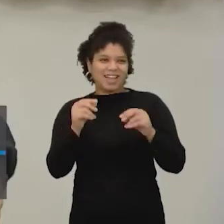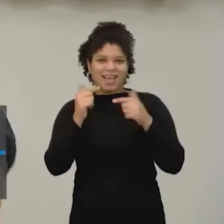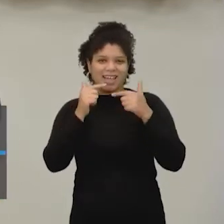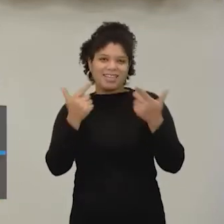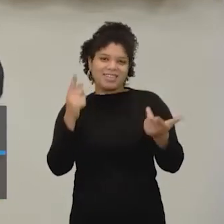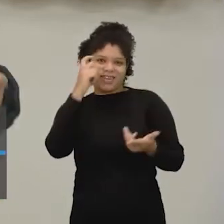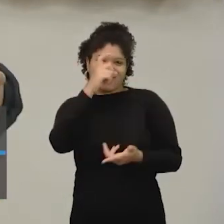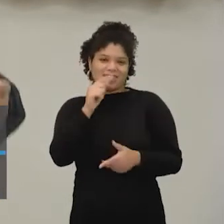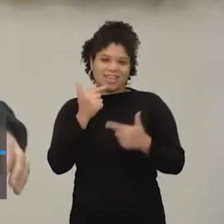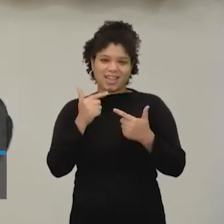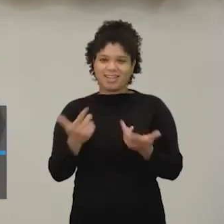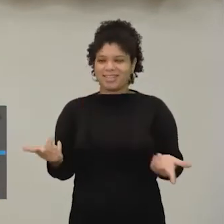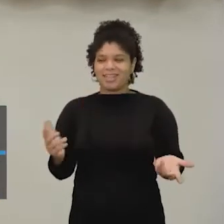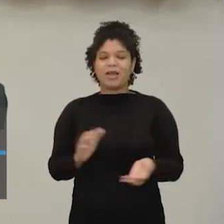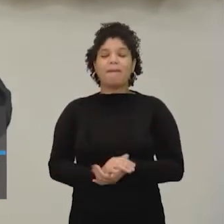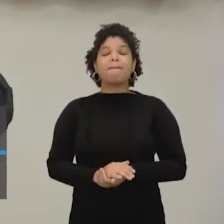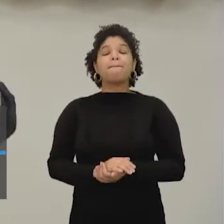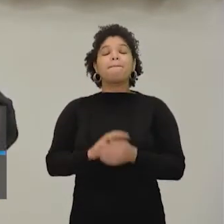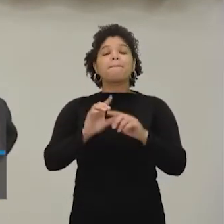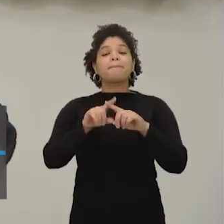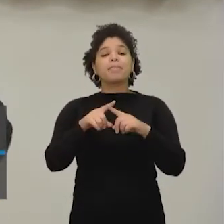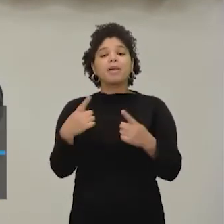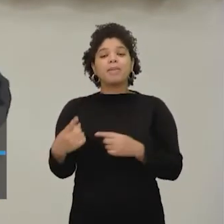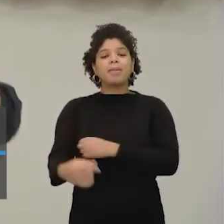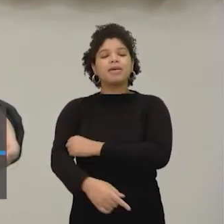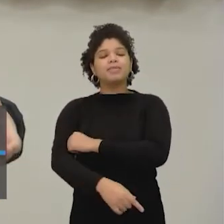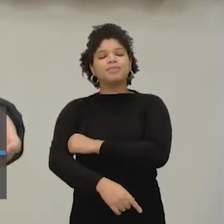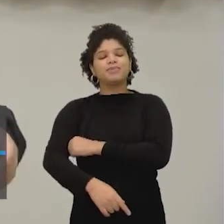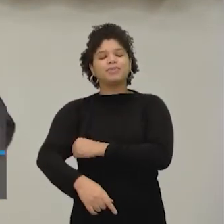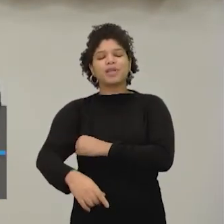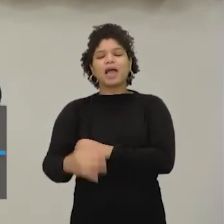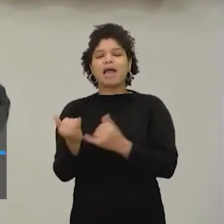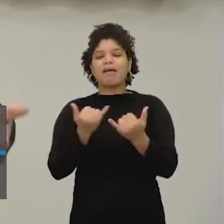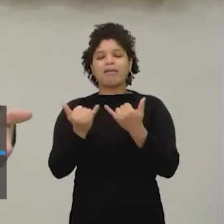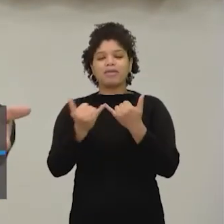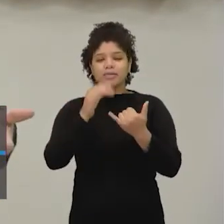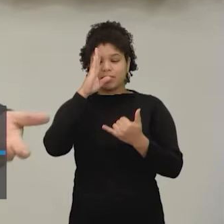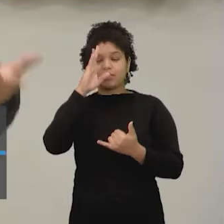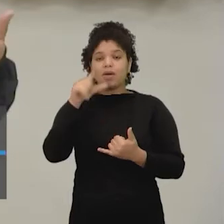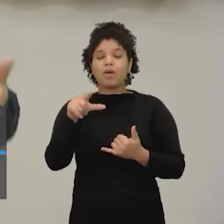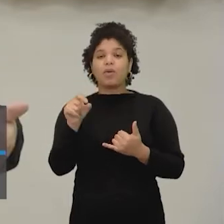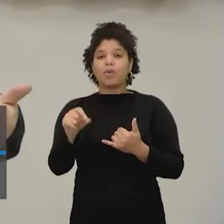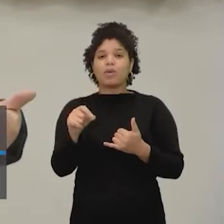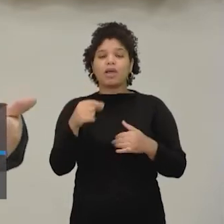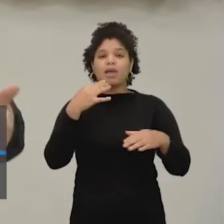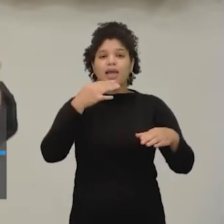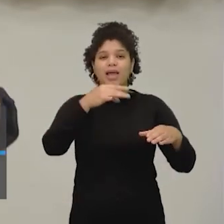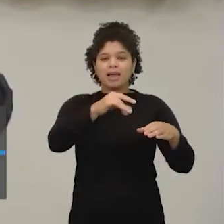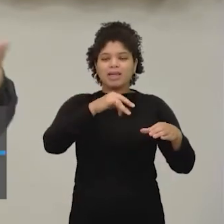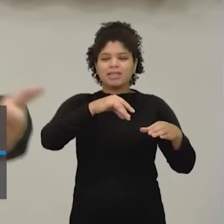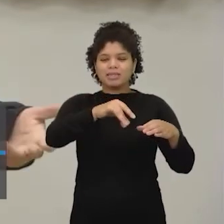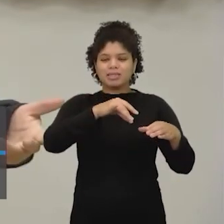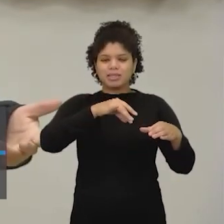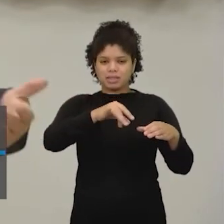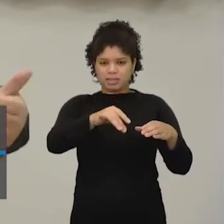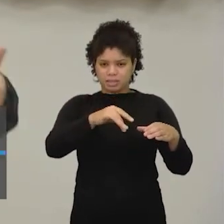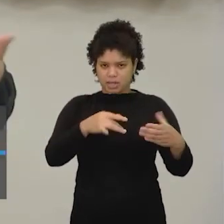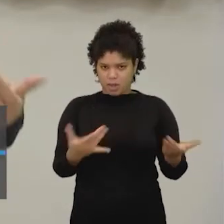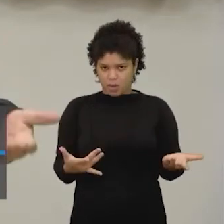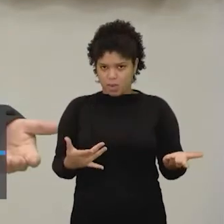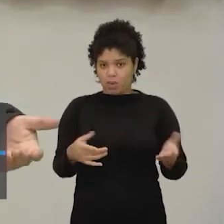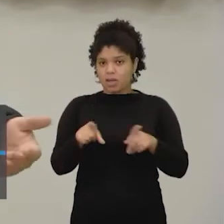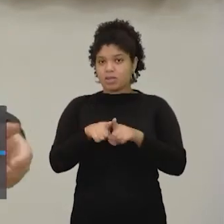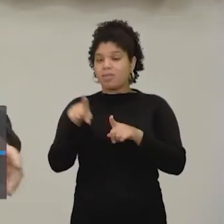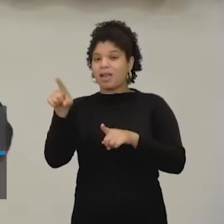meio difícil. Mas realmente, gente, qual é a semelhança entre as imagens? O sal e a referência à produção do sal